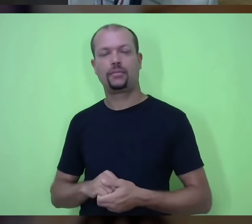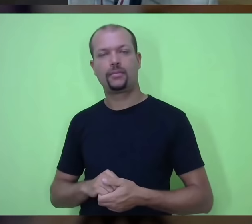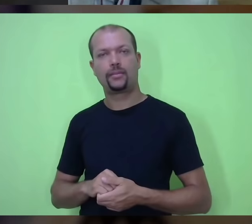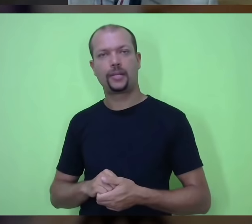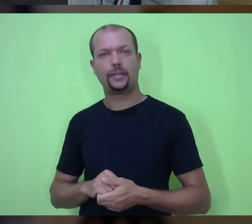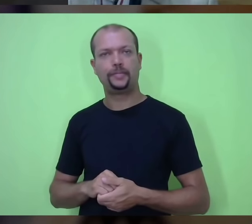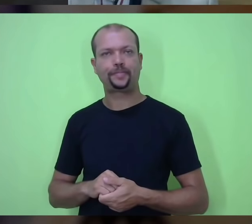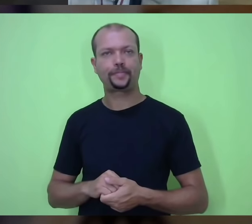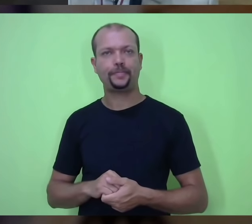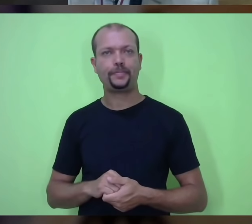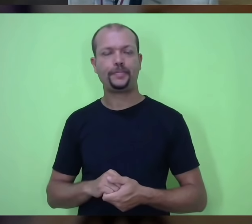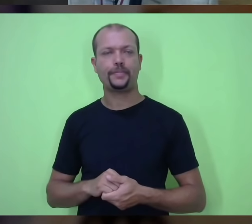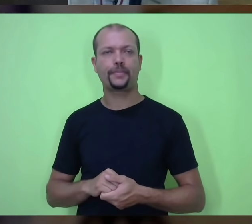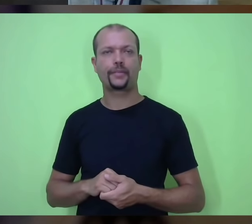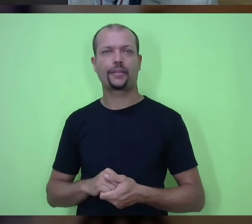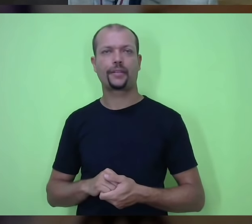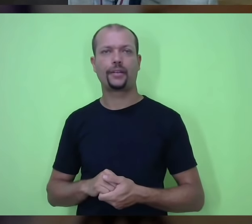por exemplo,